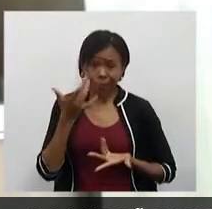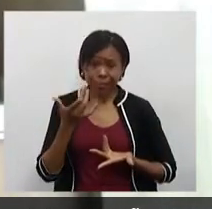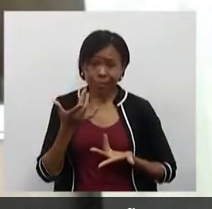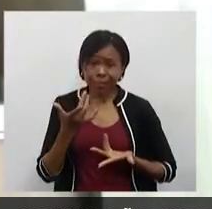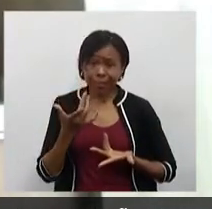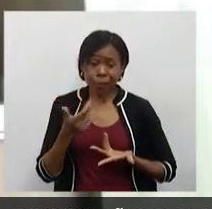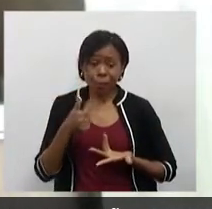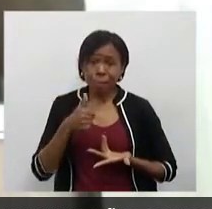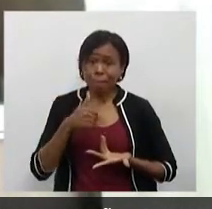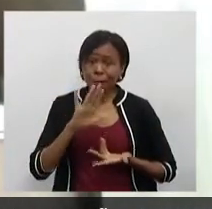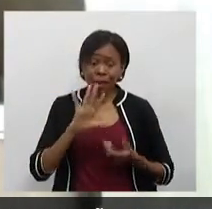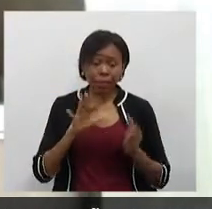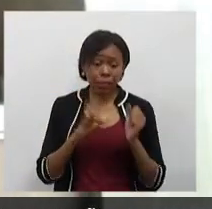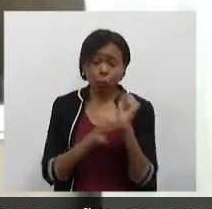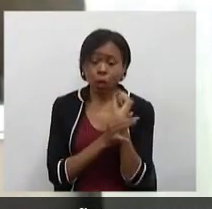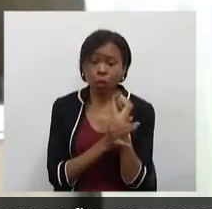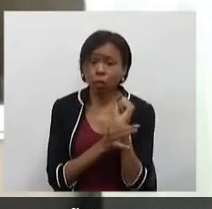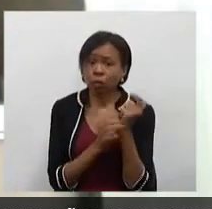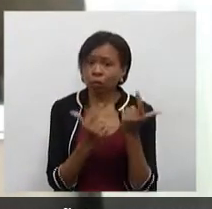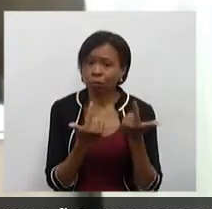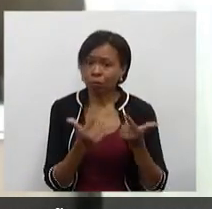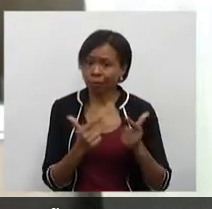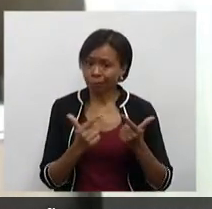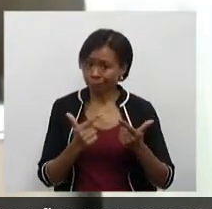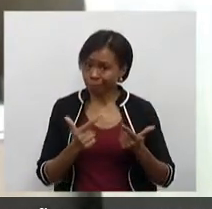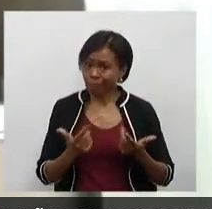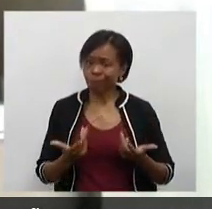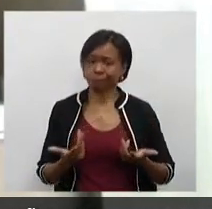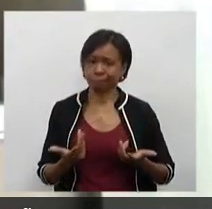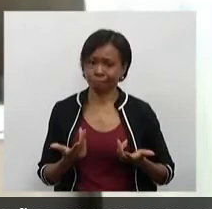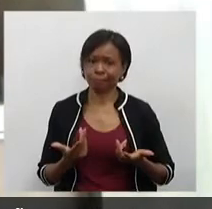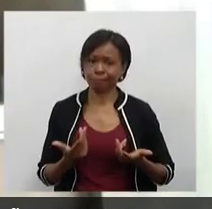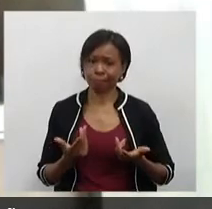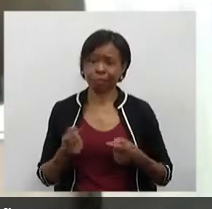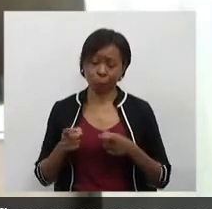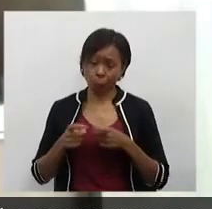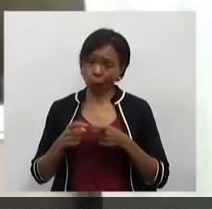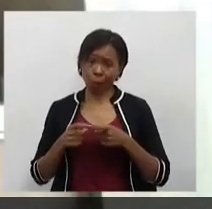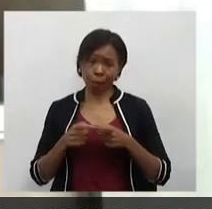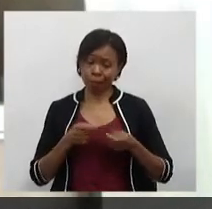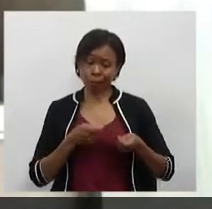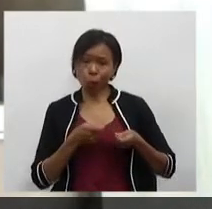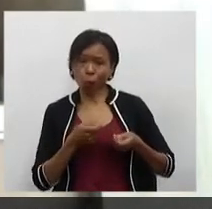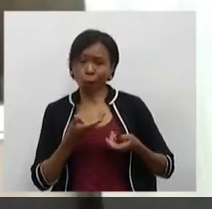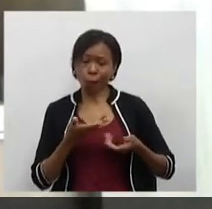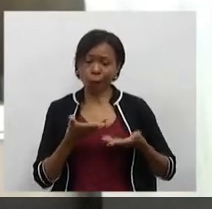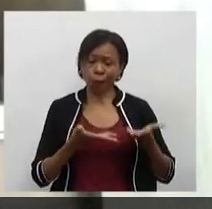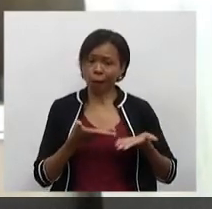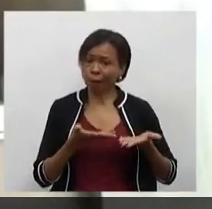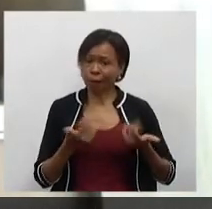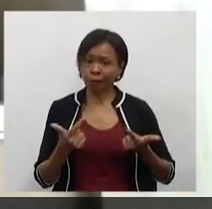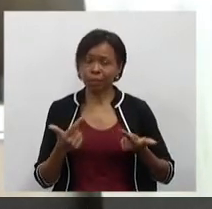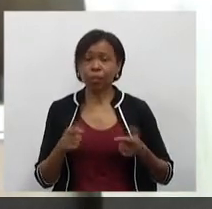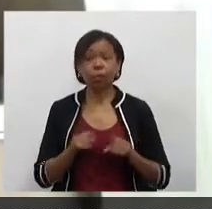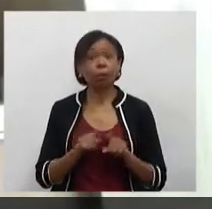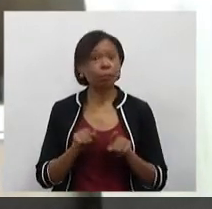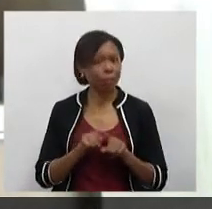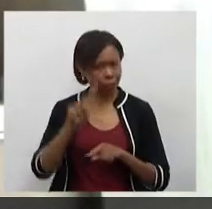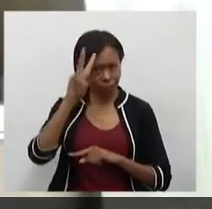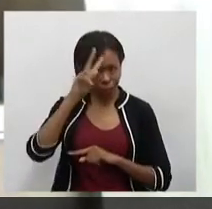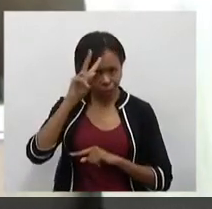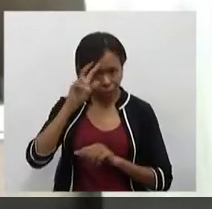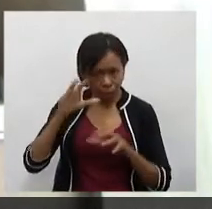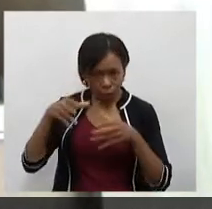uma ruptura do controle médico. E lembrar também dos cuidadores, não interessa só